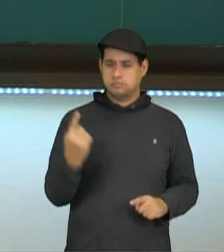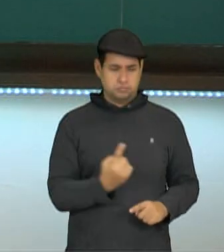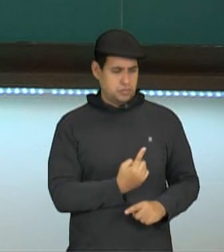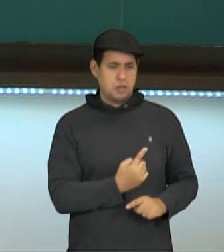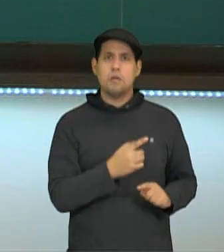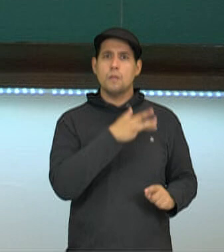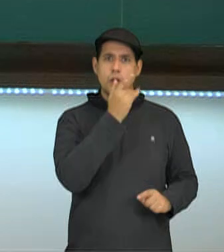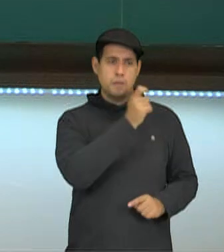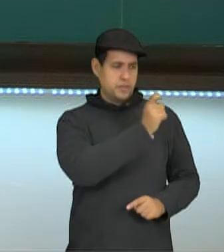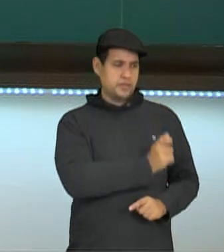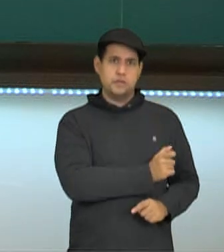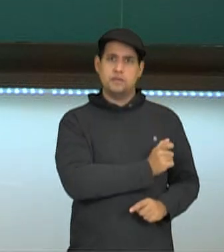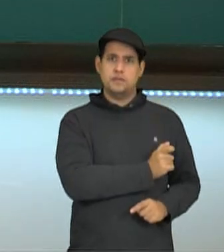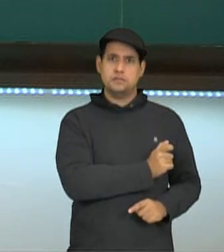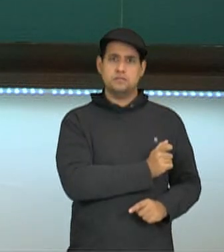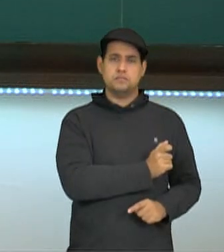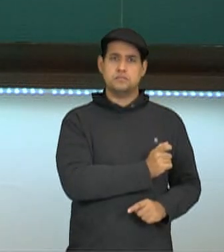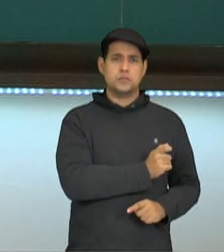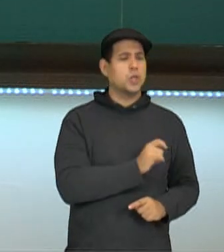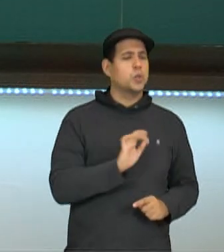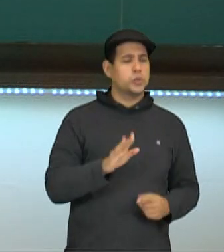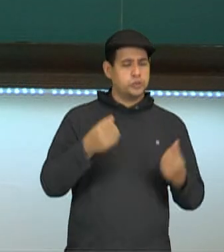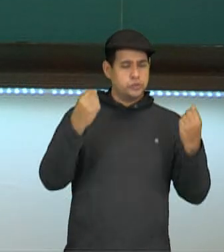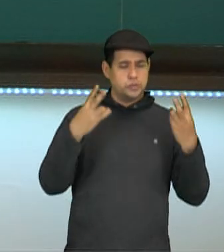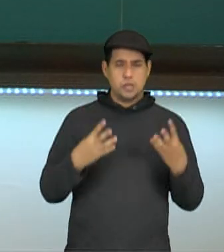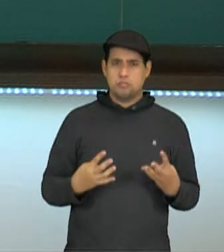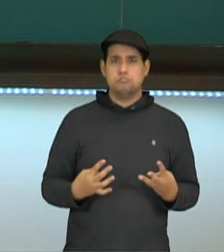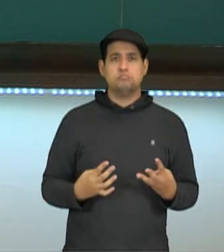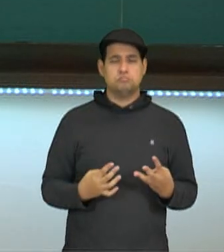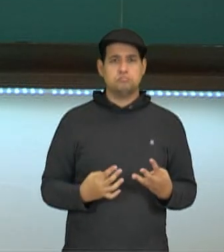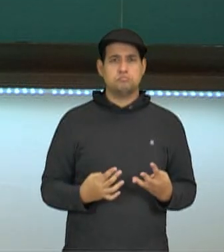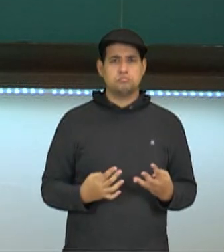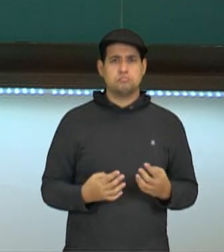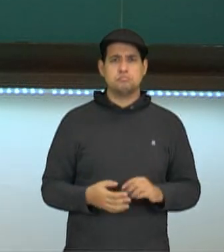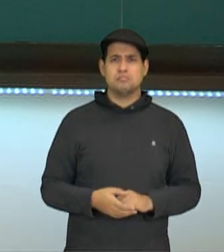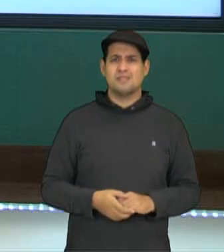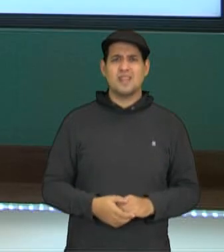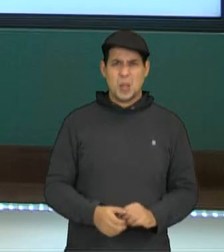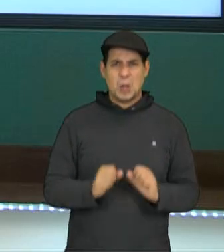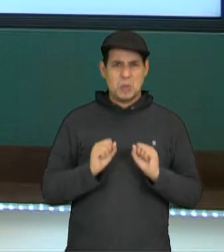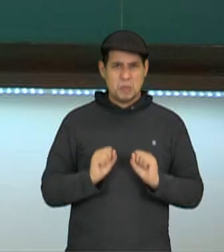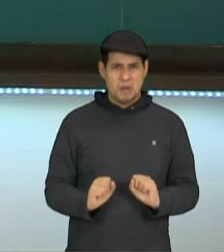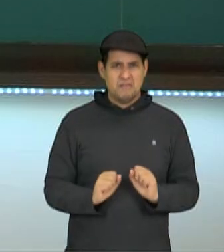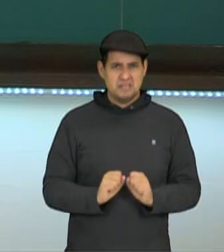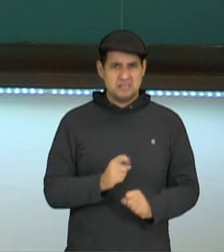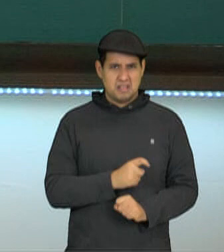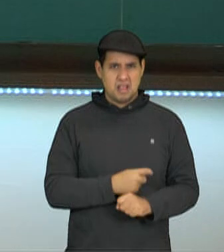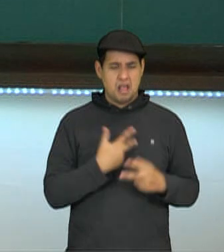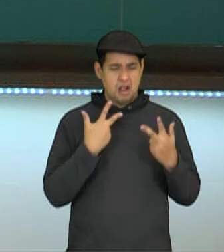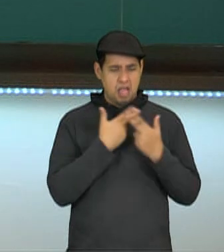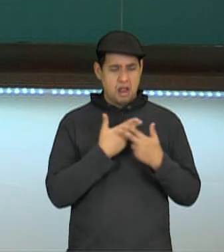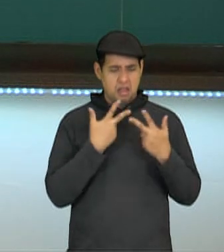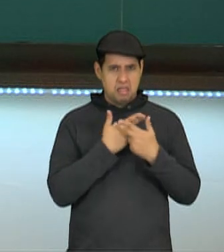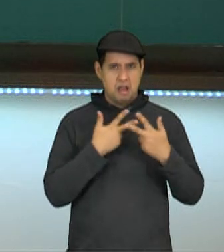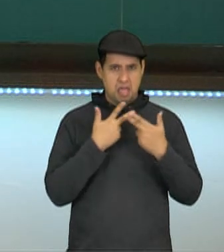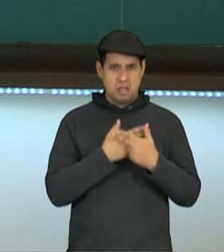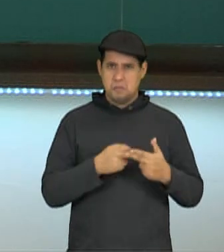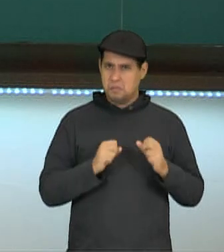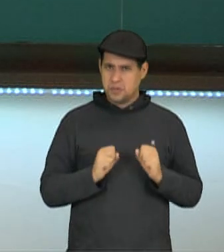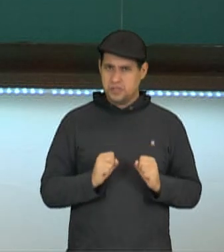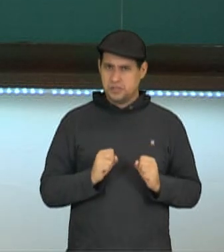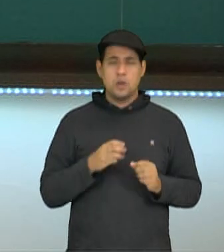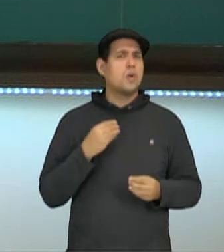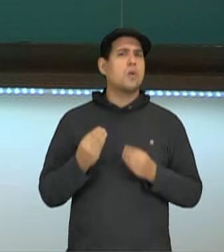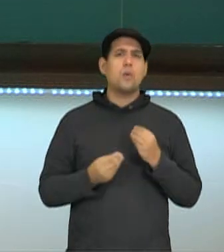uma outra pessoa aquilo que eu disse. Ela pode fazer isso, tipo essa fofoca, digamos assim, de duas